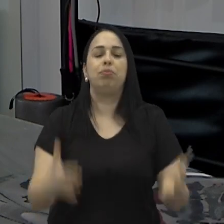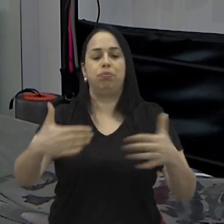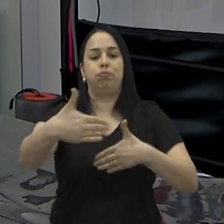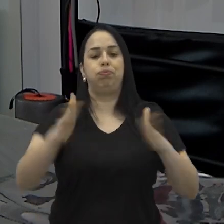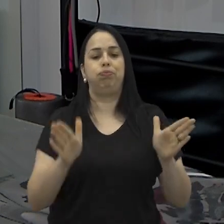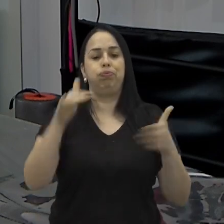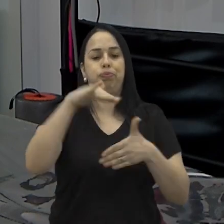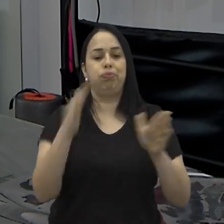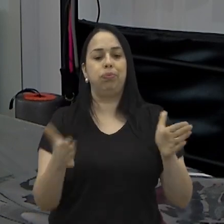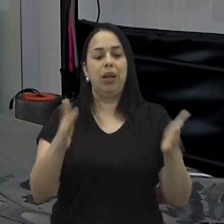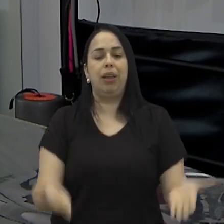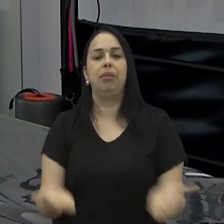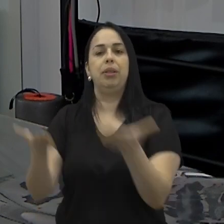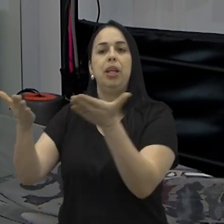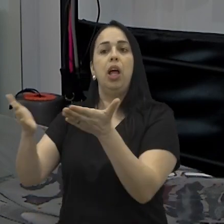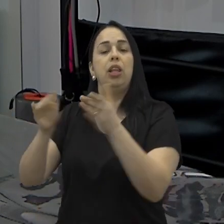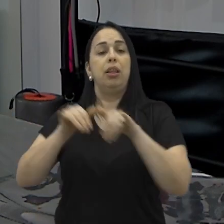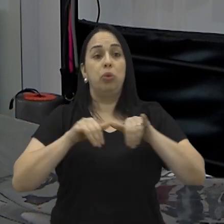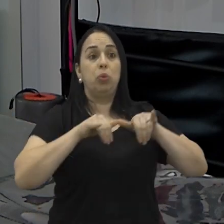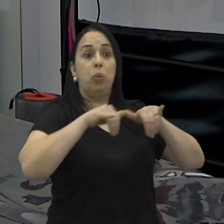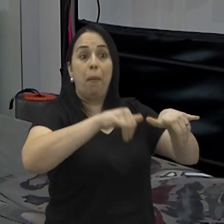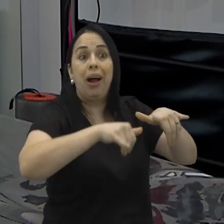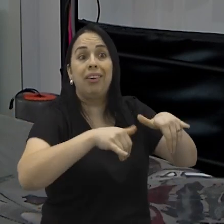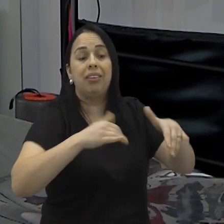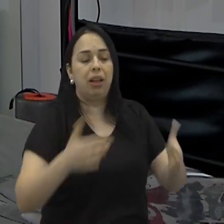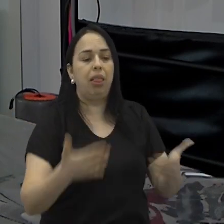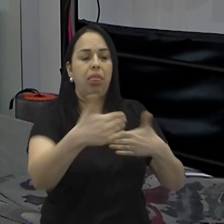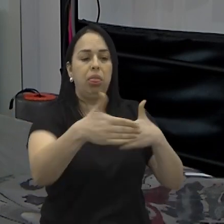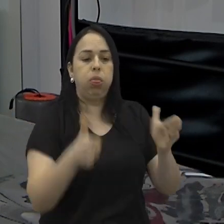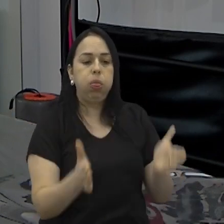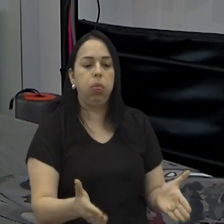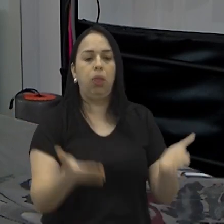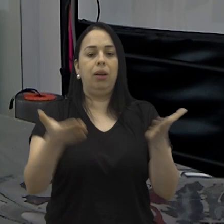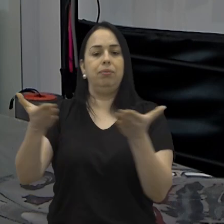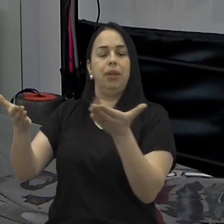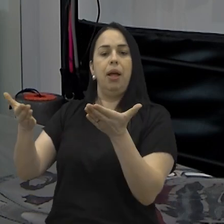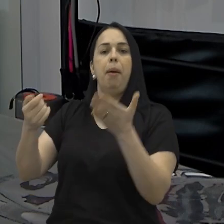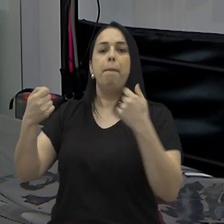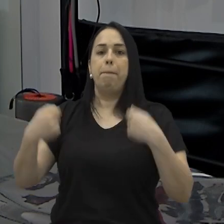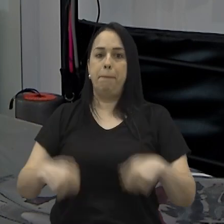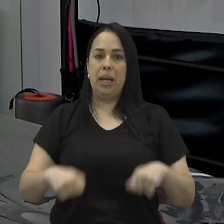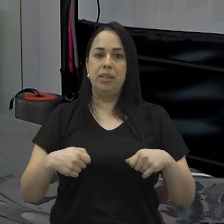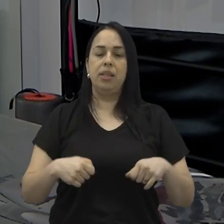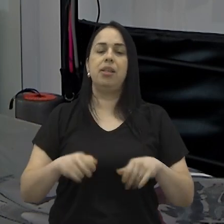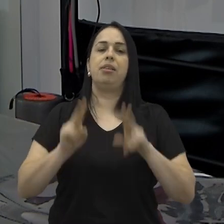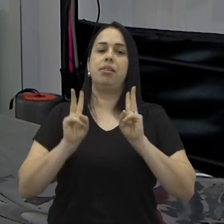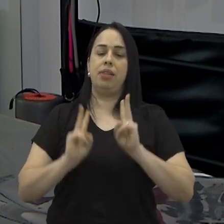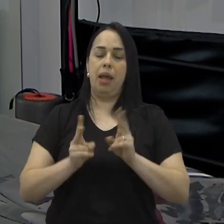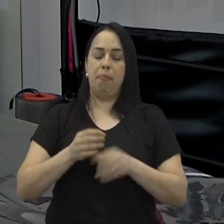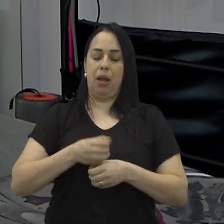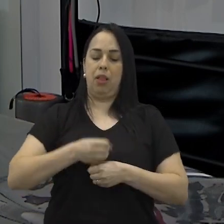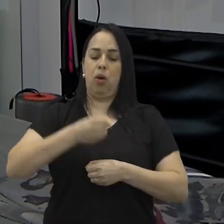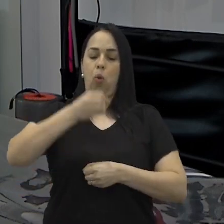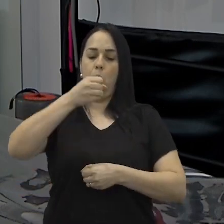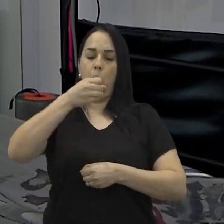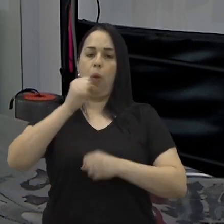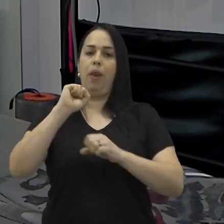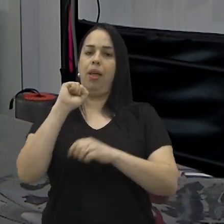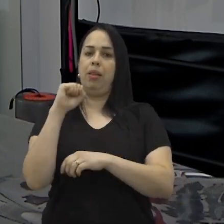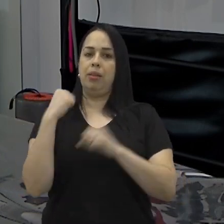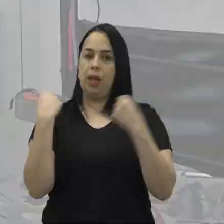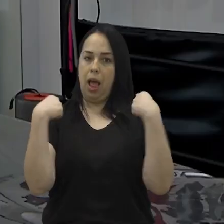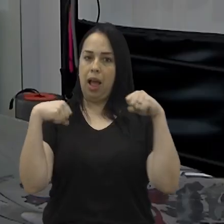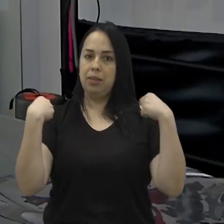de caixa, estoque de supermercado. Então, essas pessoas precisam ter um trabalho de fortalecimento da região, da coluna como